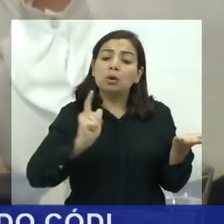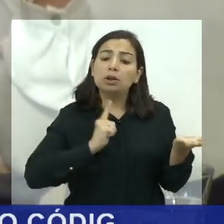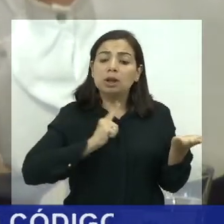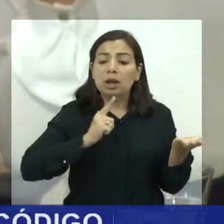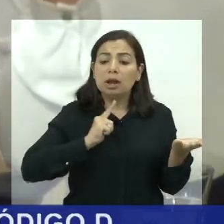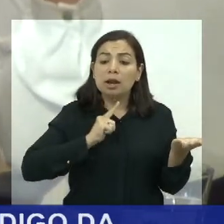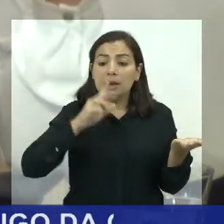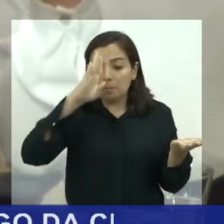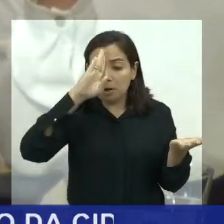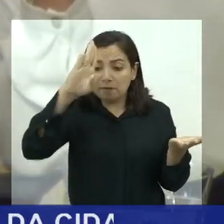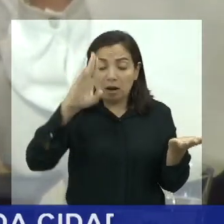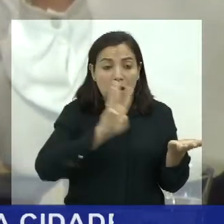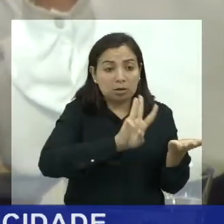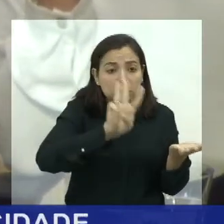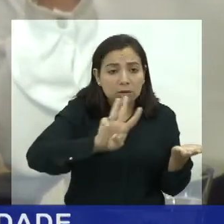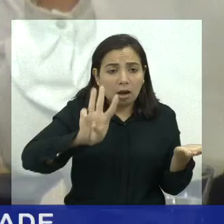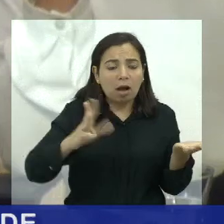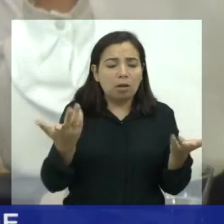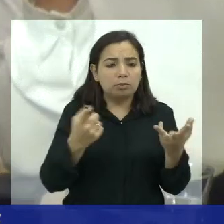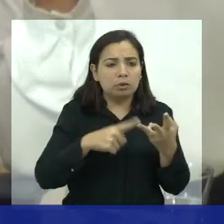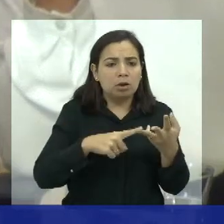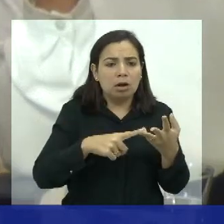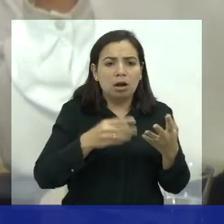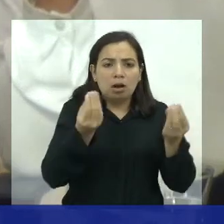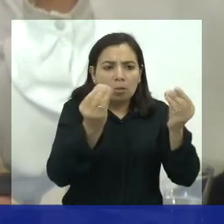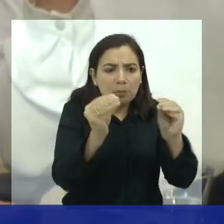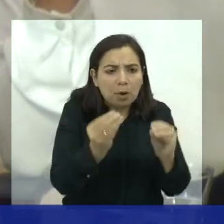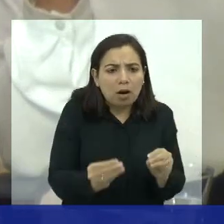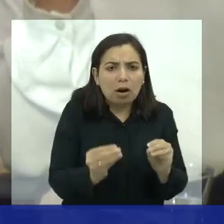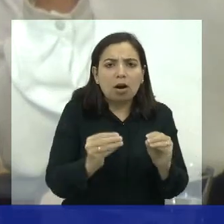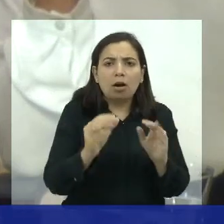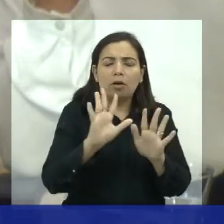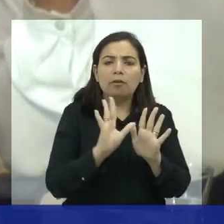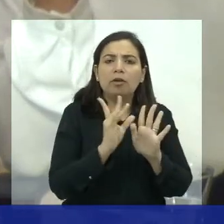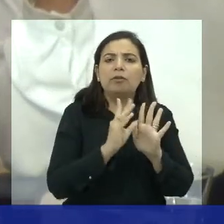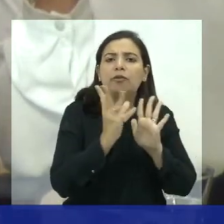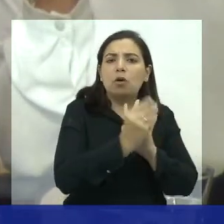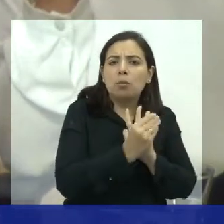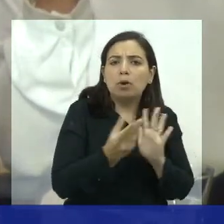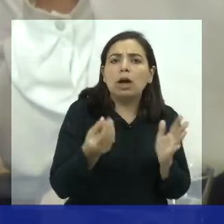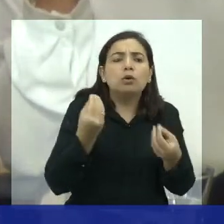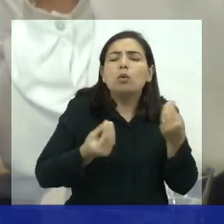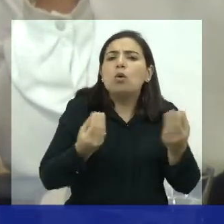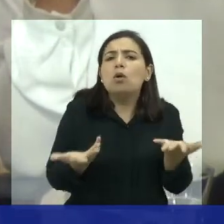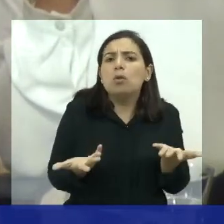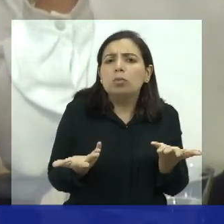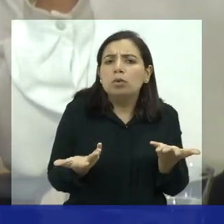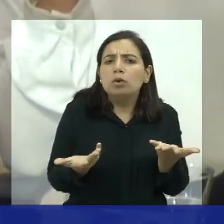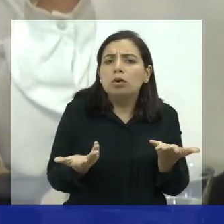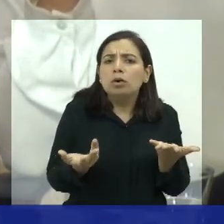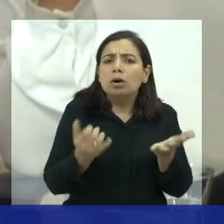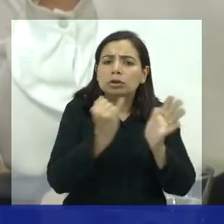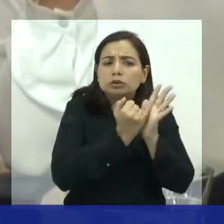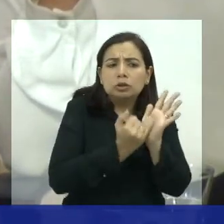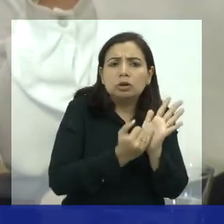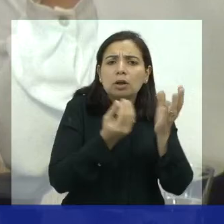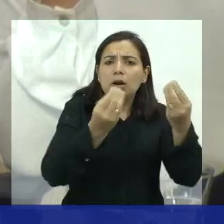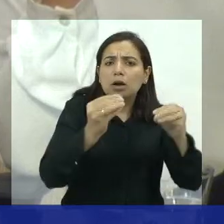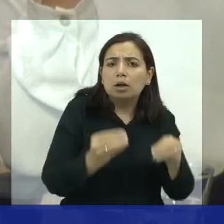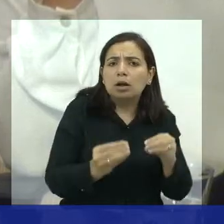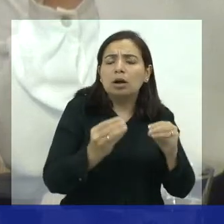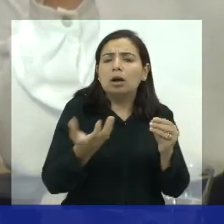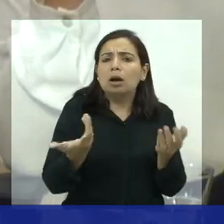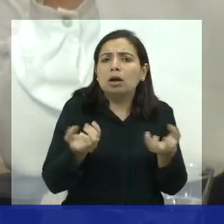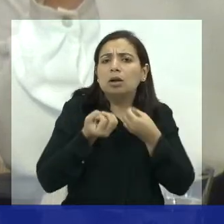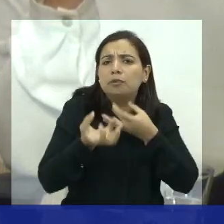preferencialmente por meio eletrônico, mediante o preenchimento de formulários, sugestões e contribuições. Será